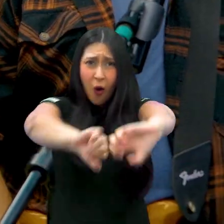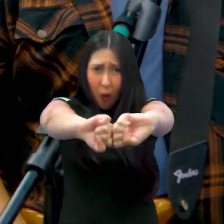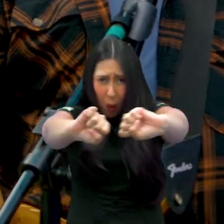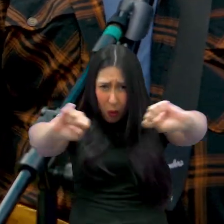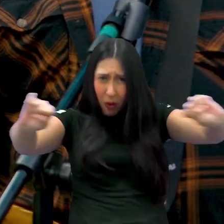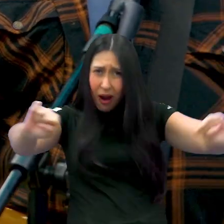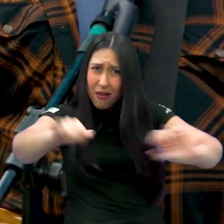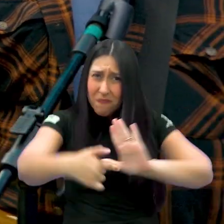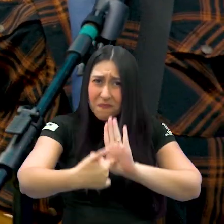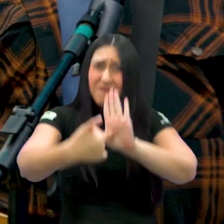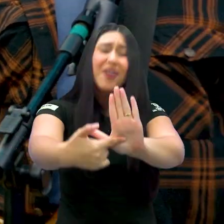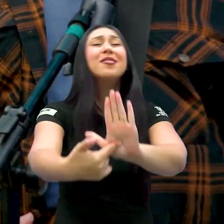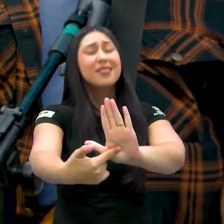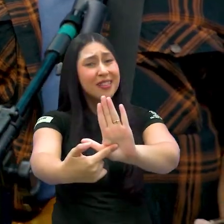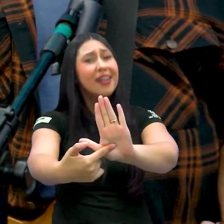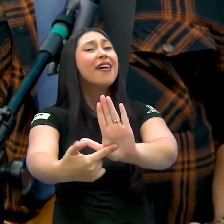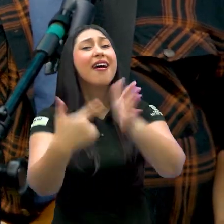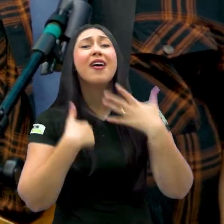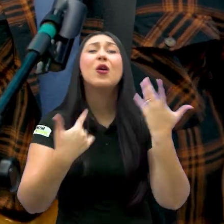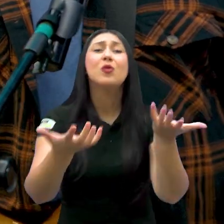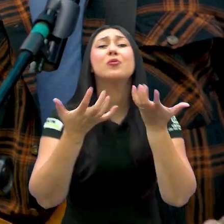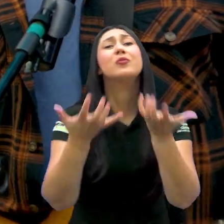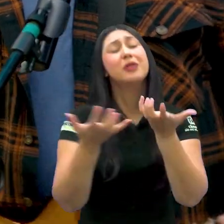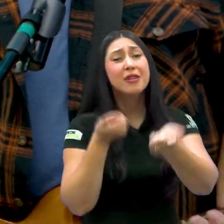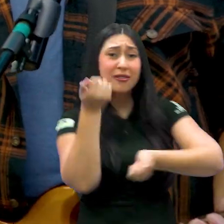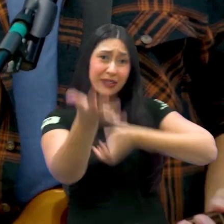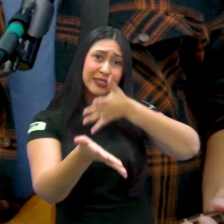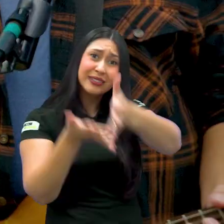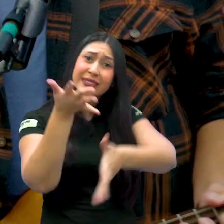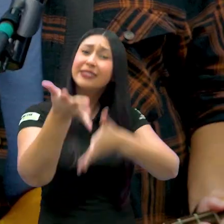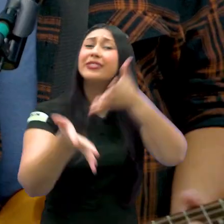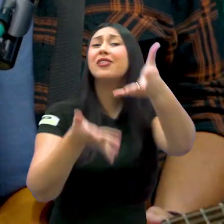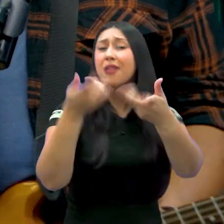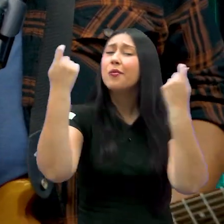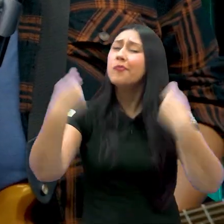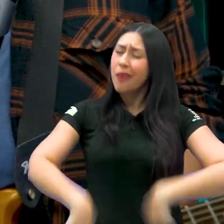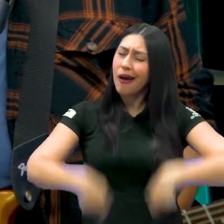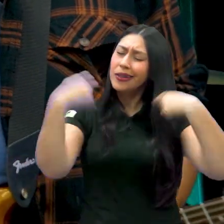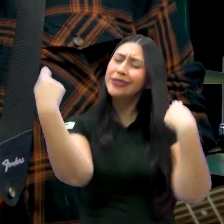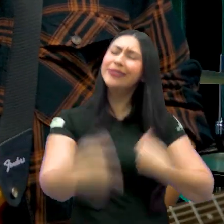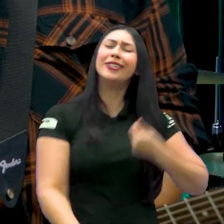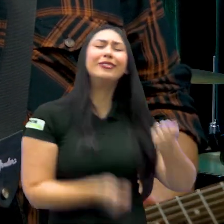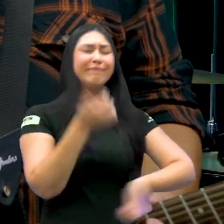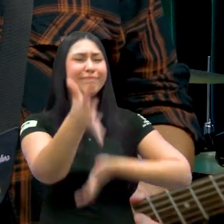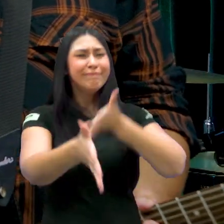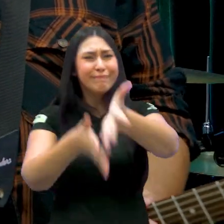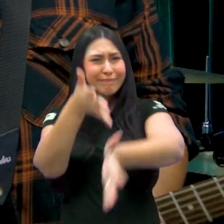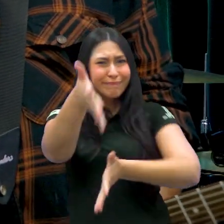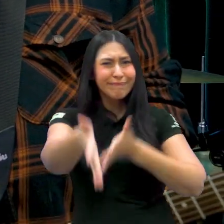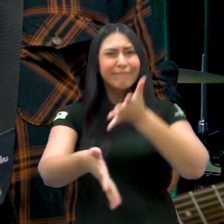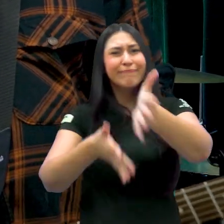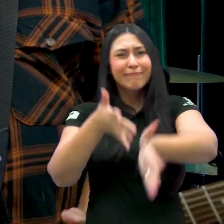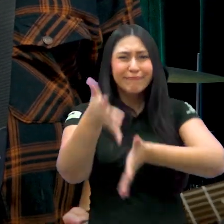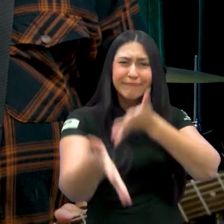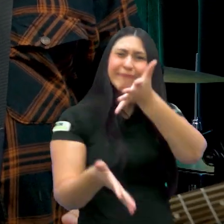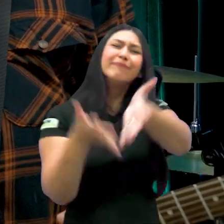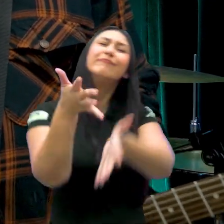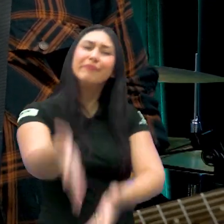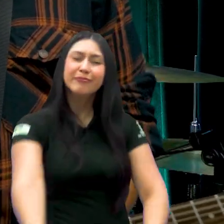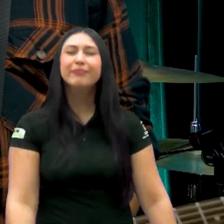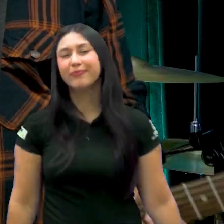não é você. E só queria te dizer, eu precisava te